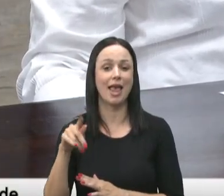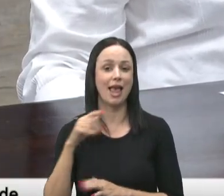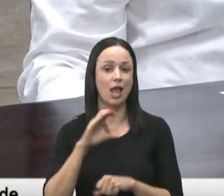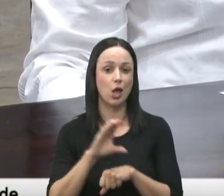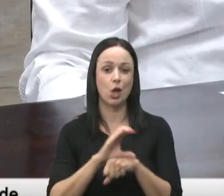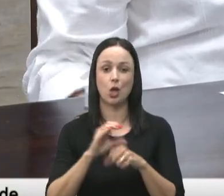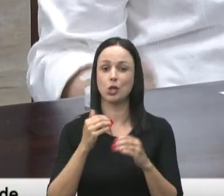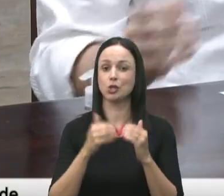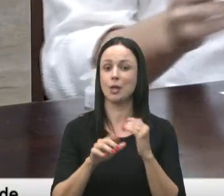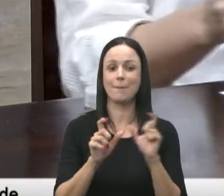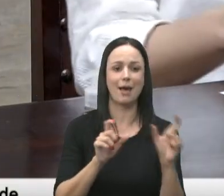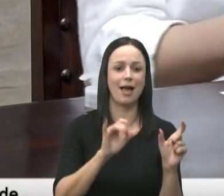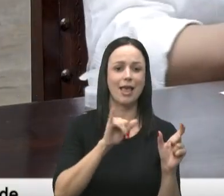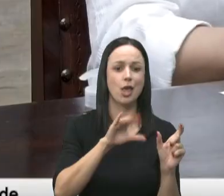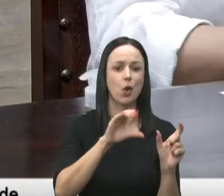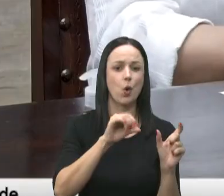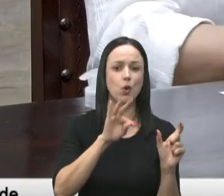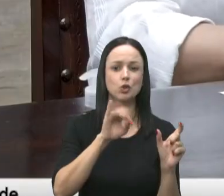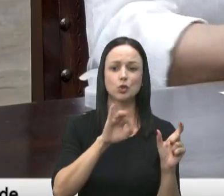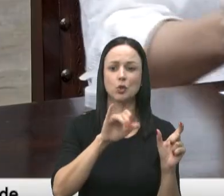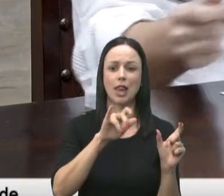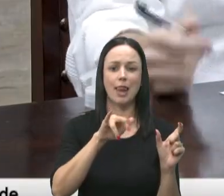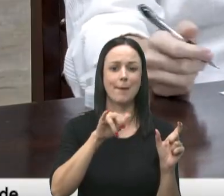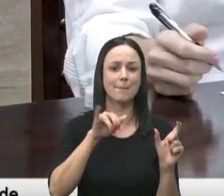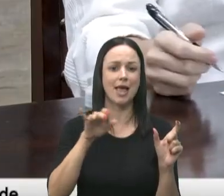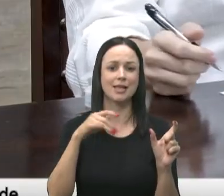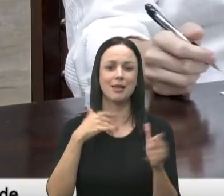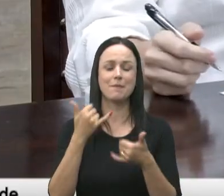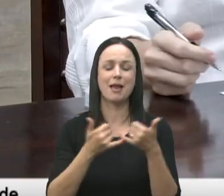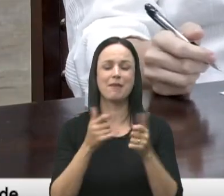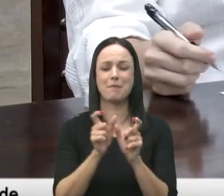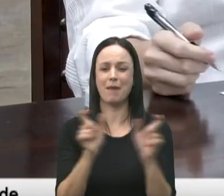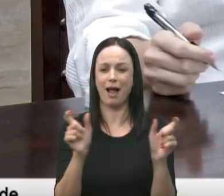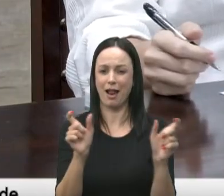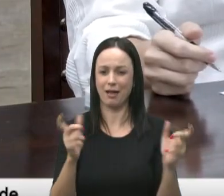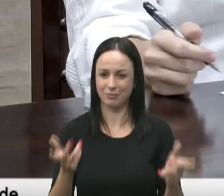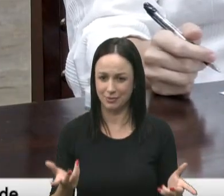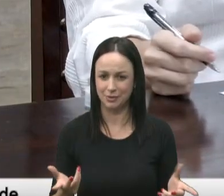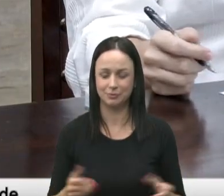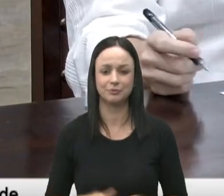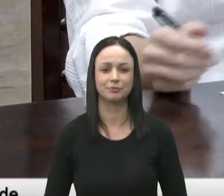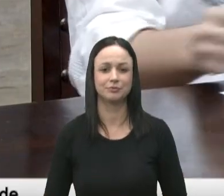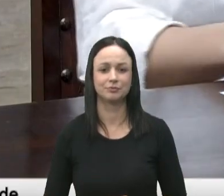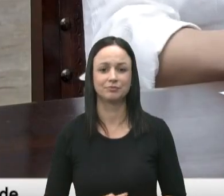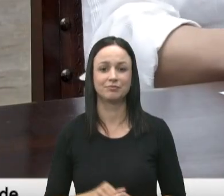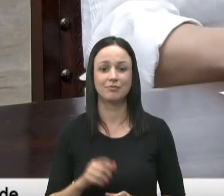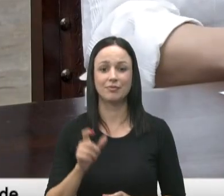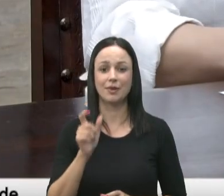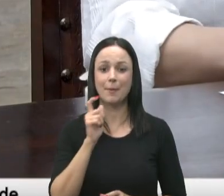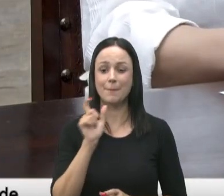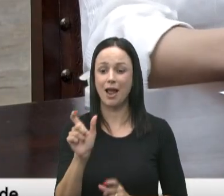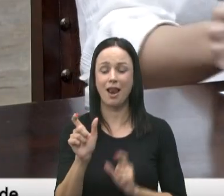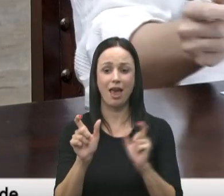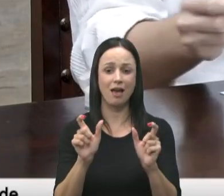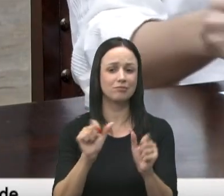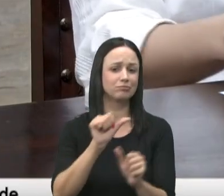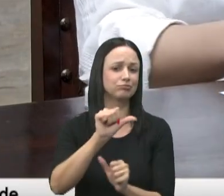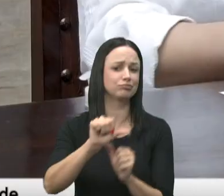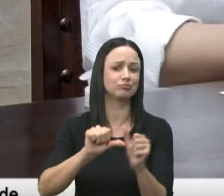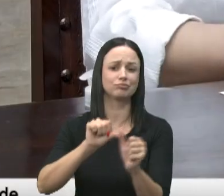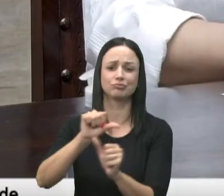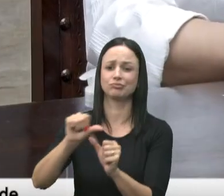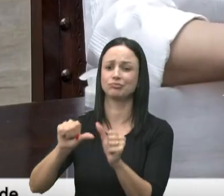Inconstitucionalissimamente, que era aquela coisa legal da gente brincar de... As palavras são dinâmicas, né?